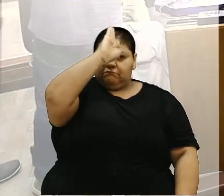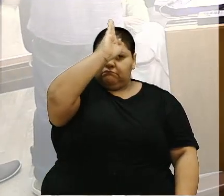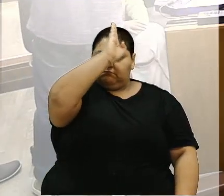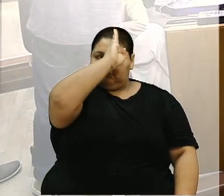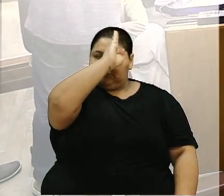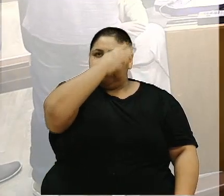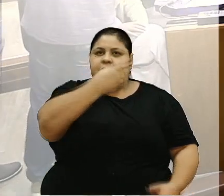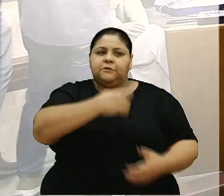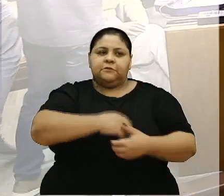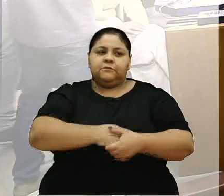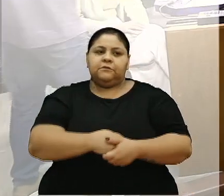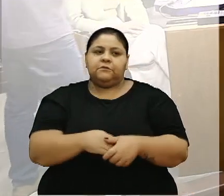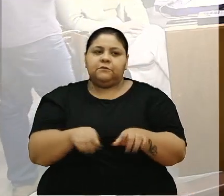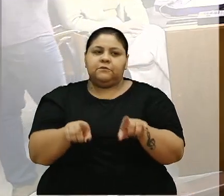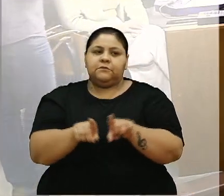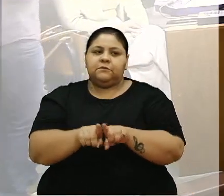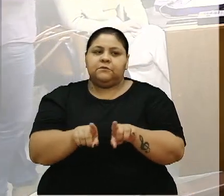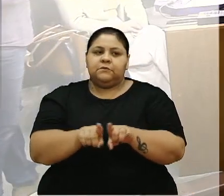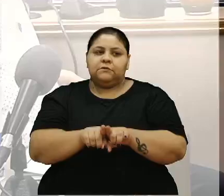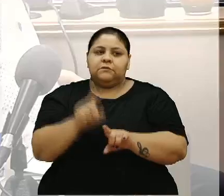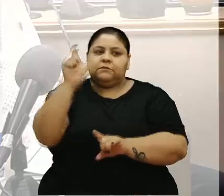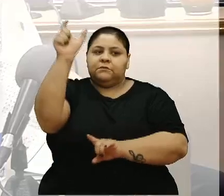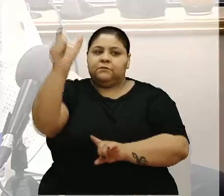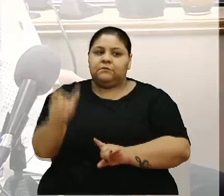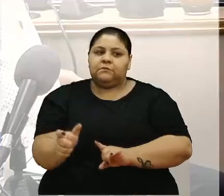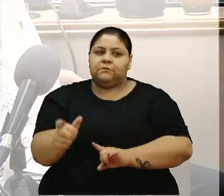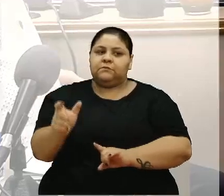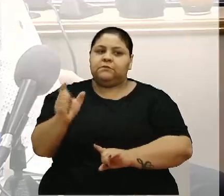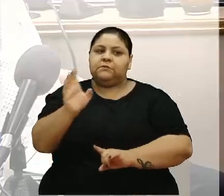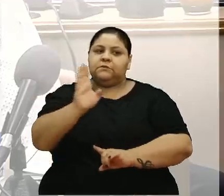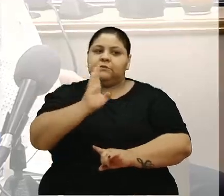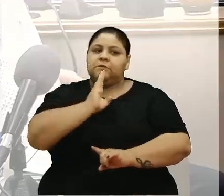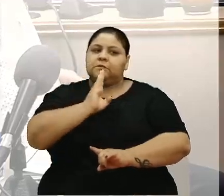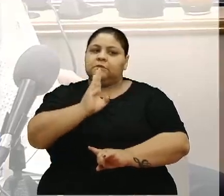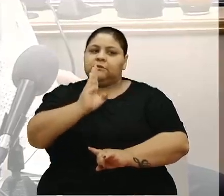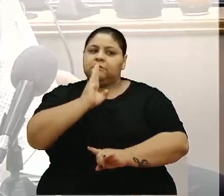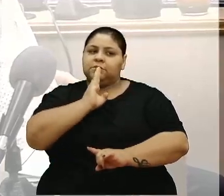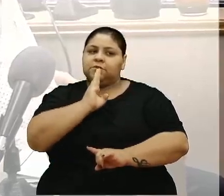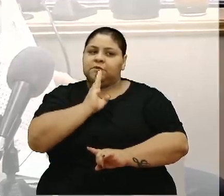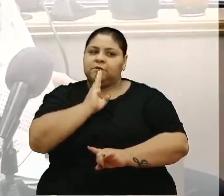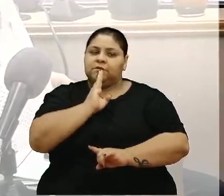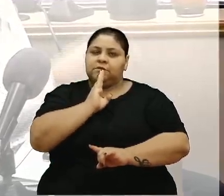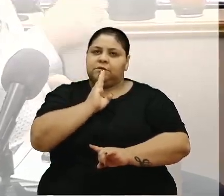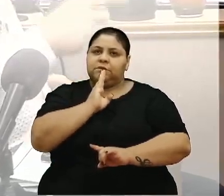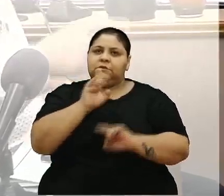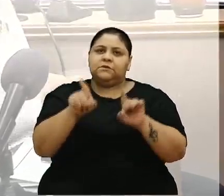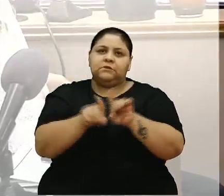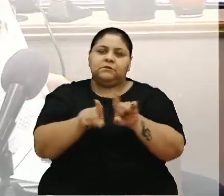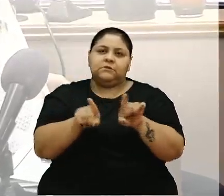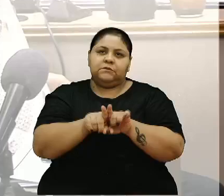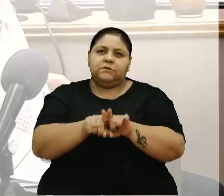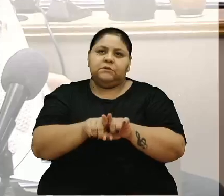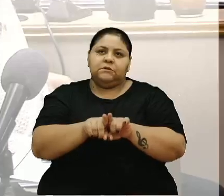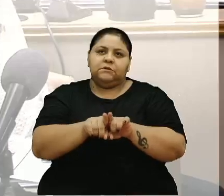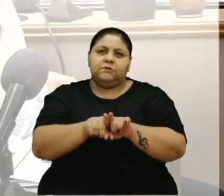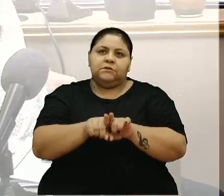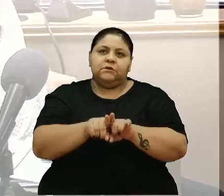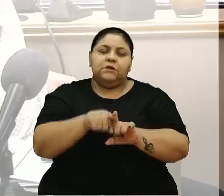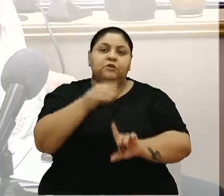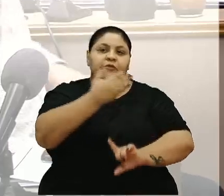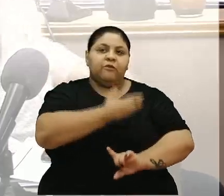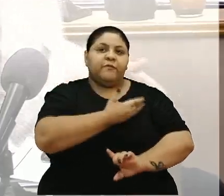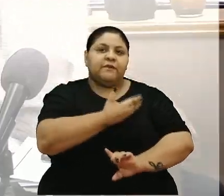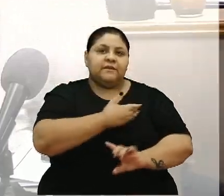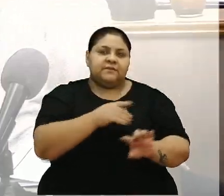hoje, pelo aniversário, uma pessoa que conheci e já fizemos uma amizade muito grande e que essa amizade,